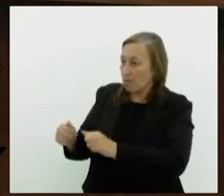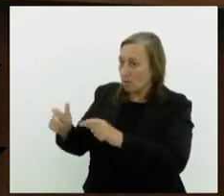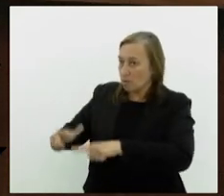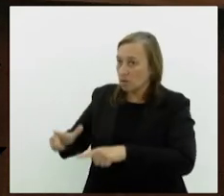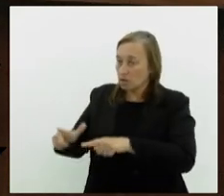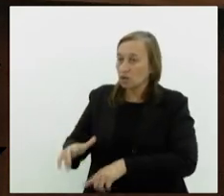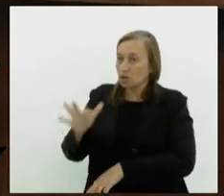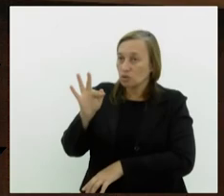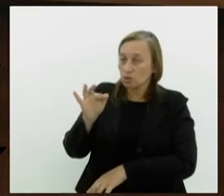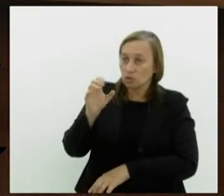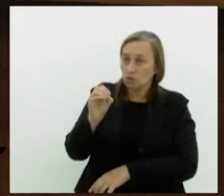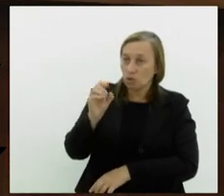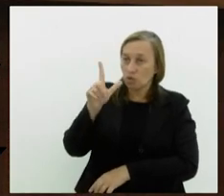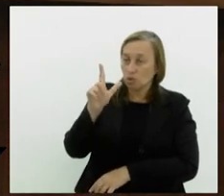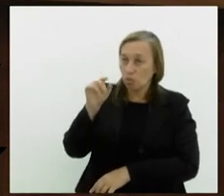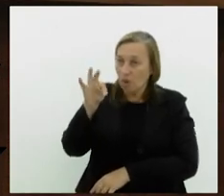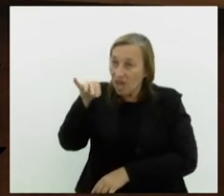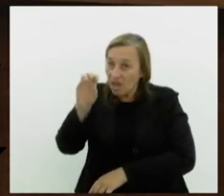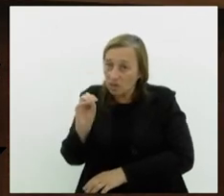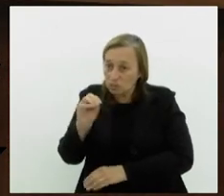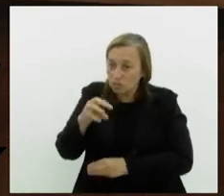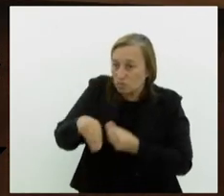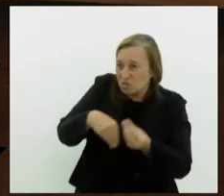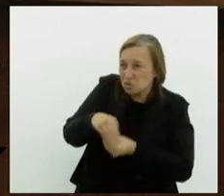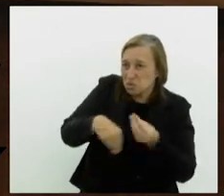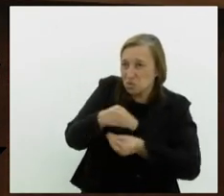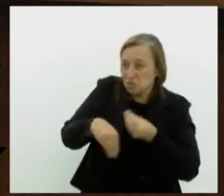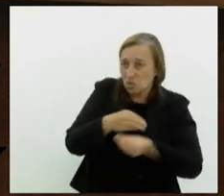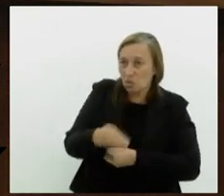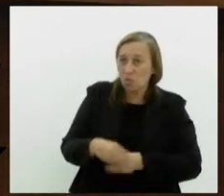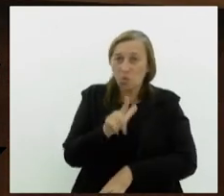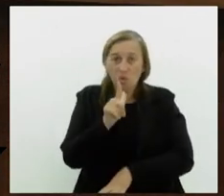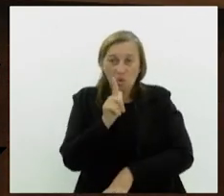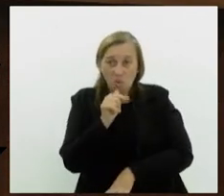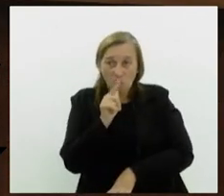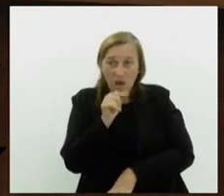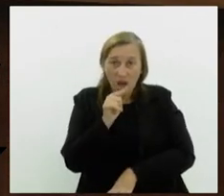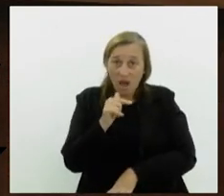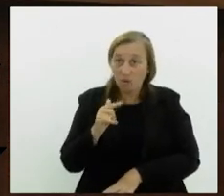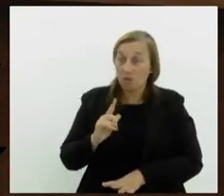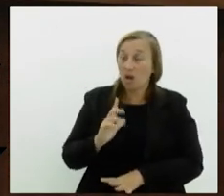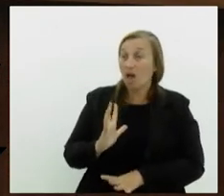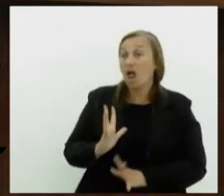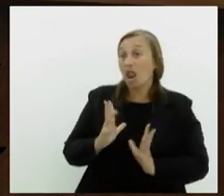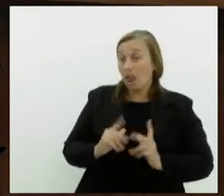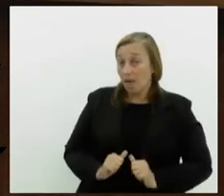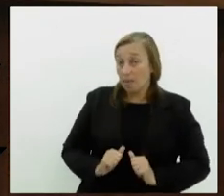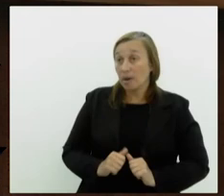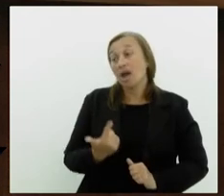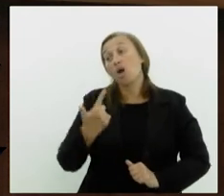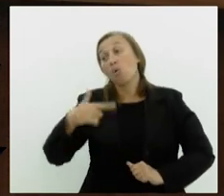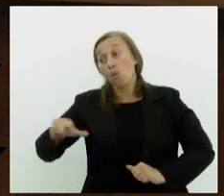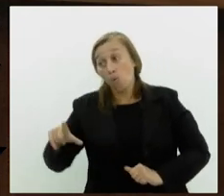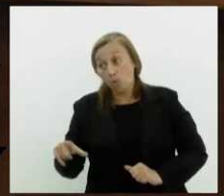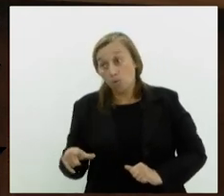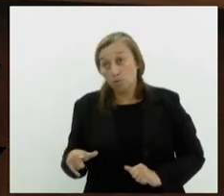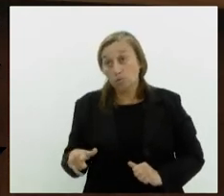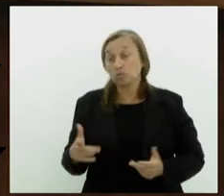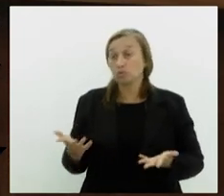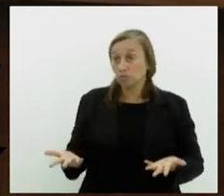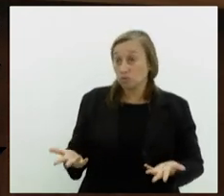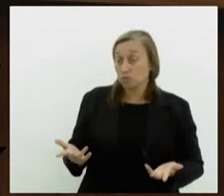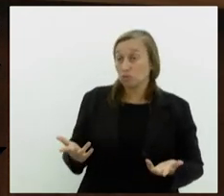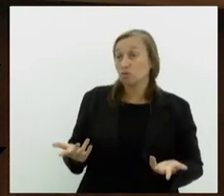tolueno acabou sendo arrastado, se concentrou e contaminou o reservatório. É uma outra hipótese que, pelos engenheiros, é uma